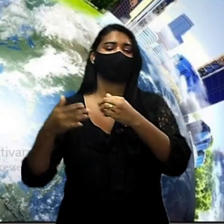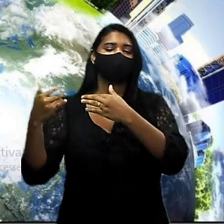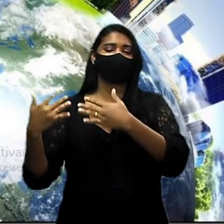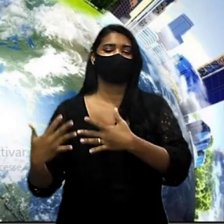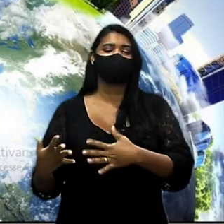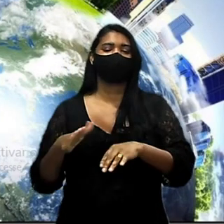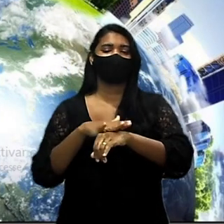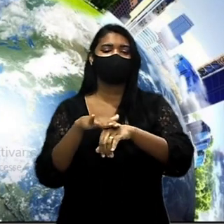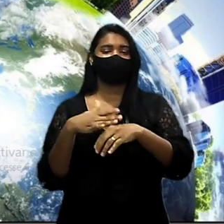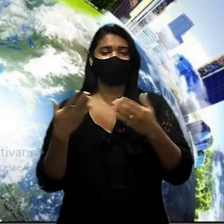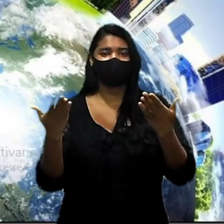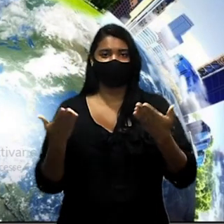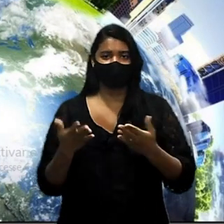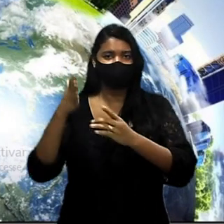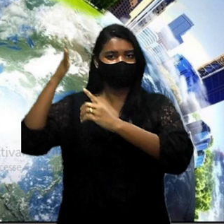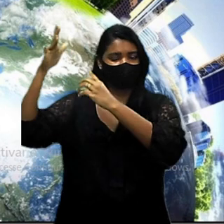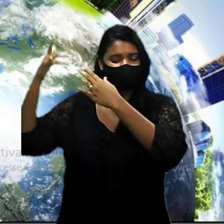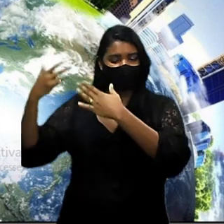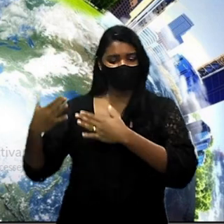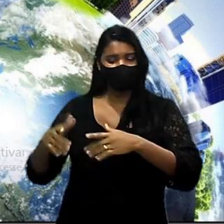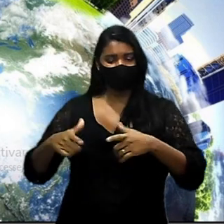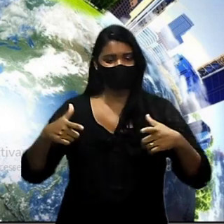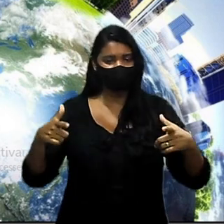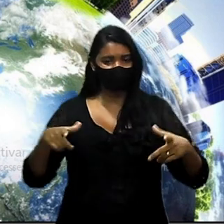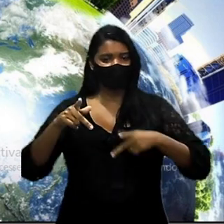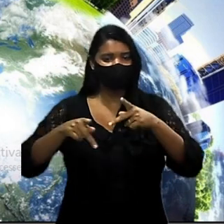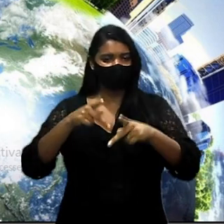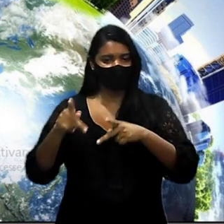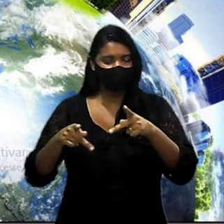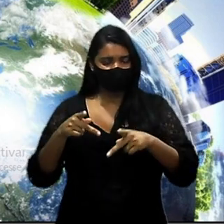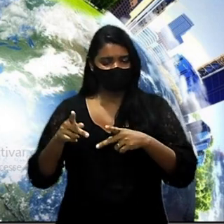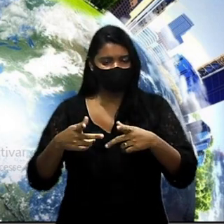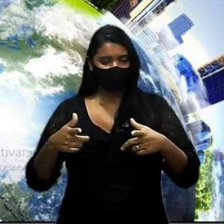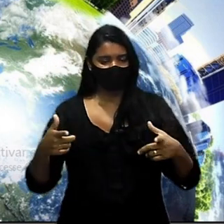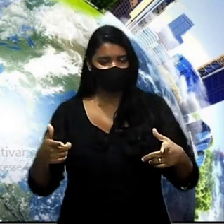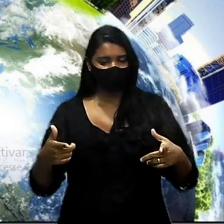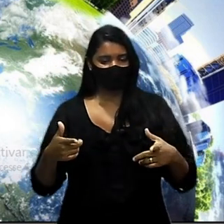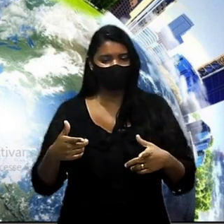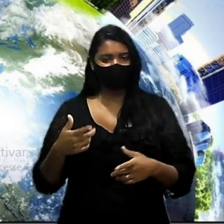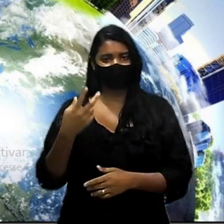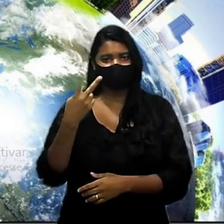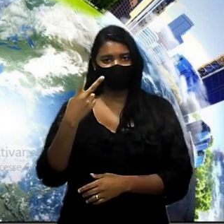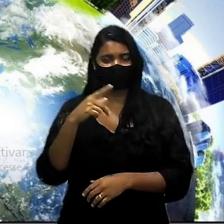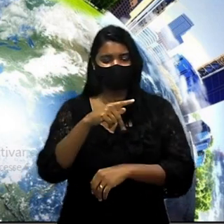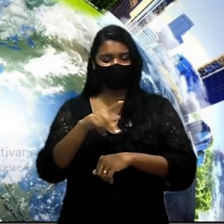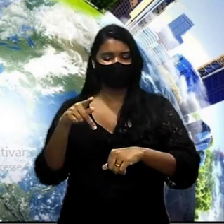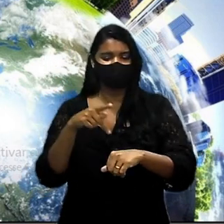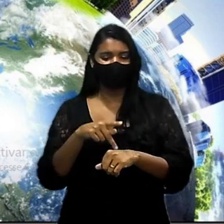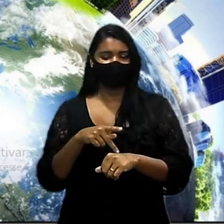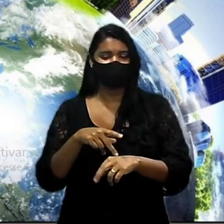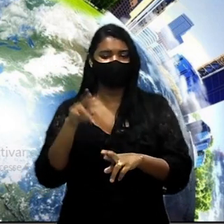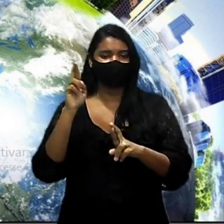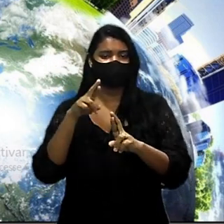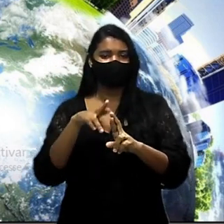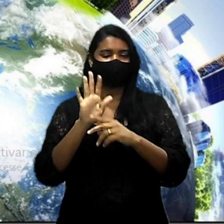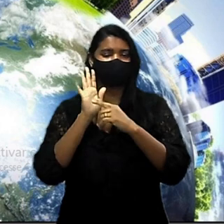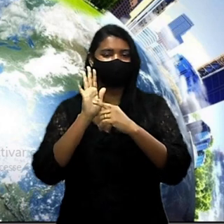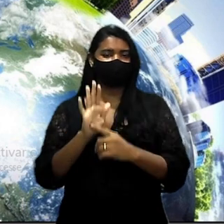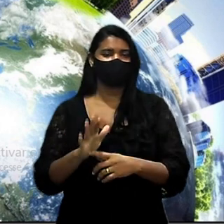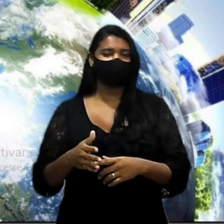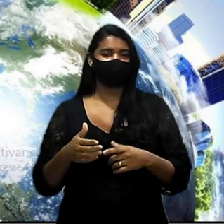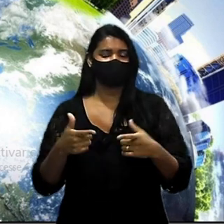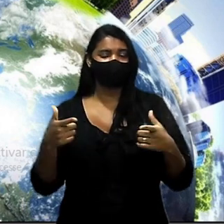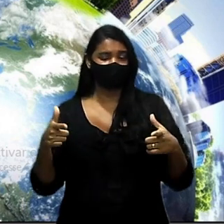nossa conversa, é a questão do crescimento populacional. Nós temos 2 países aí que representam hoje um